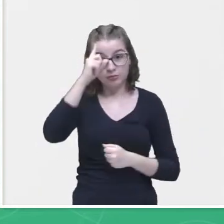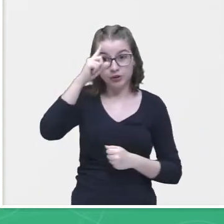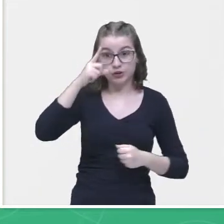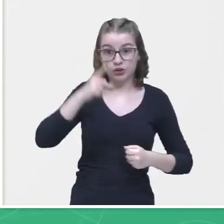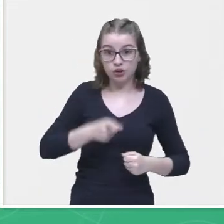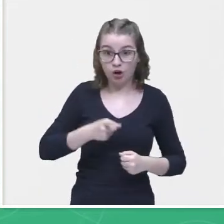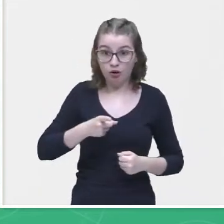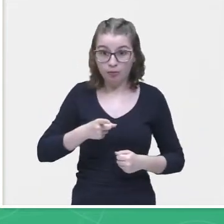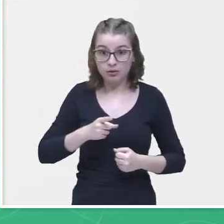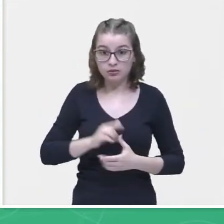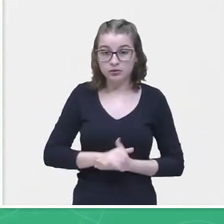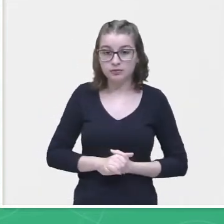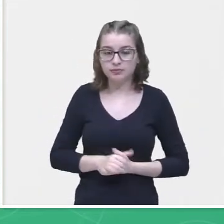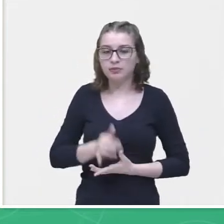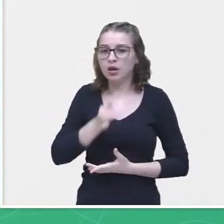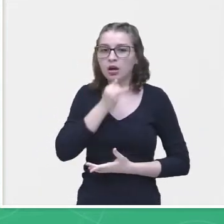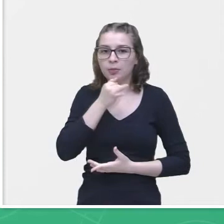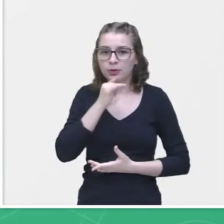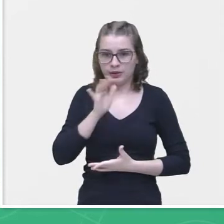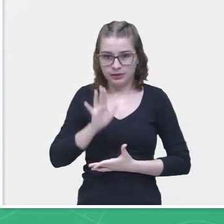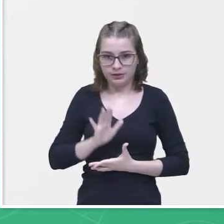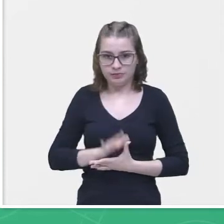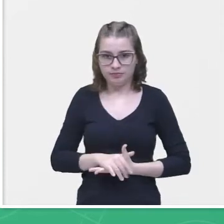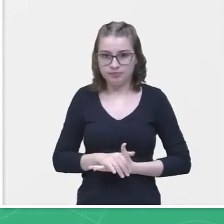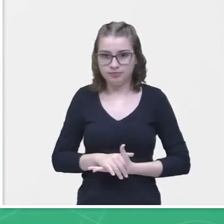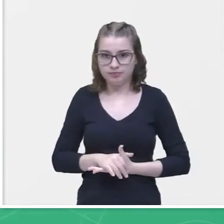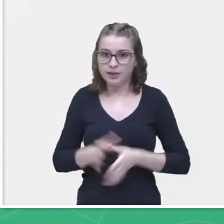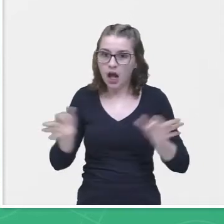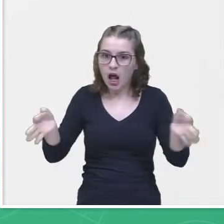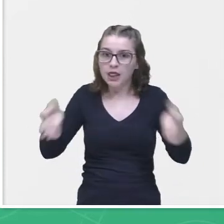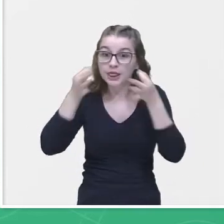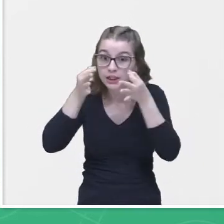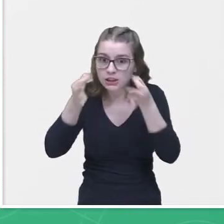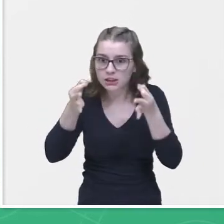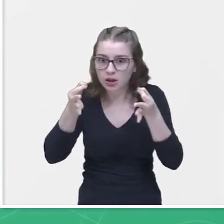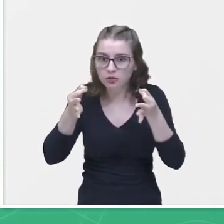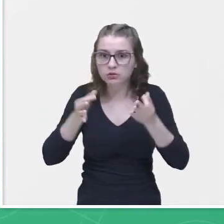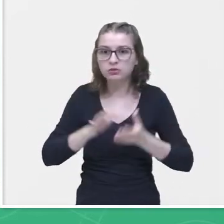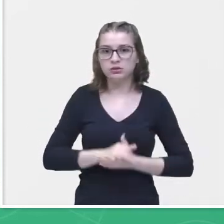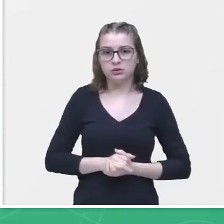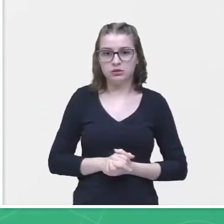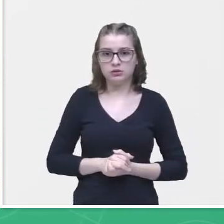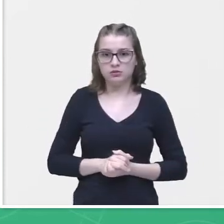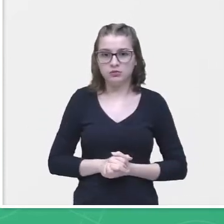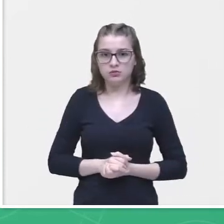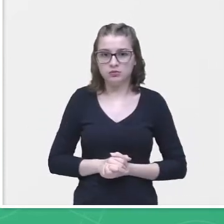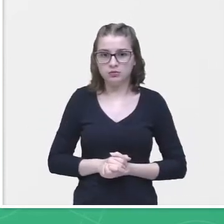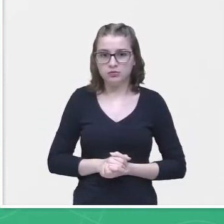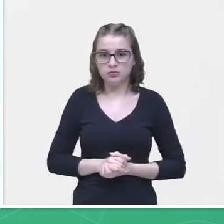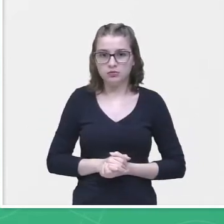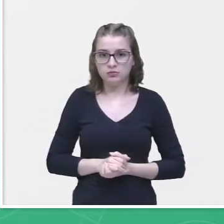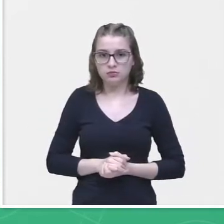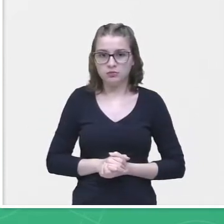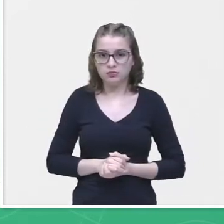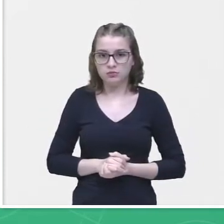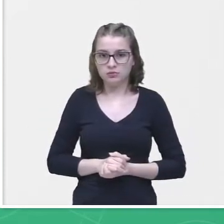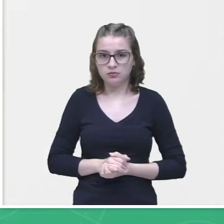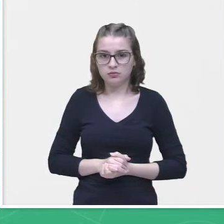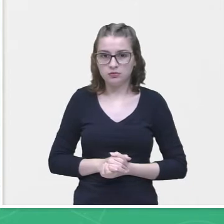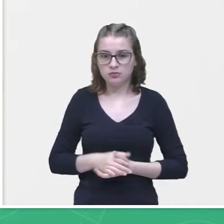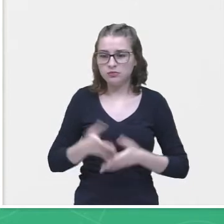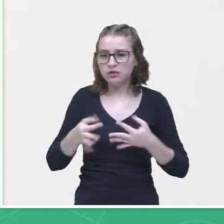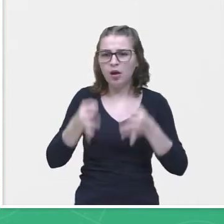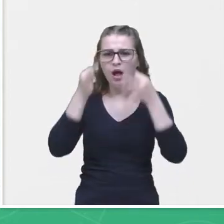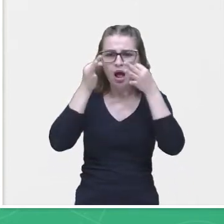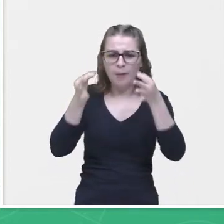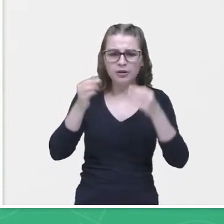só. Escute o que vou falar sobre quem assiste reality show. Você é um bobo.